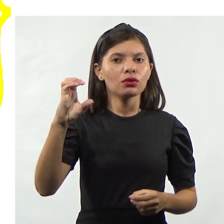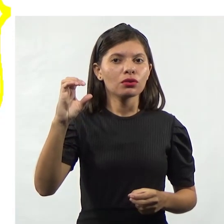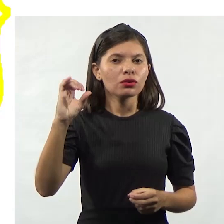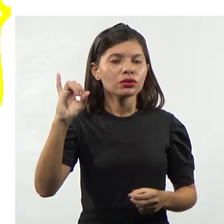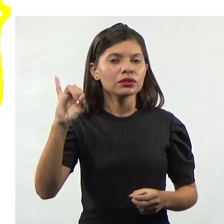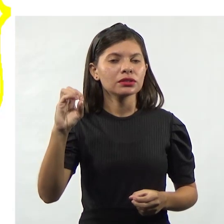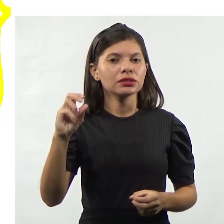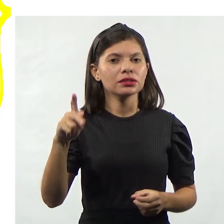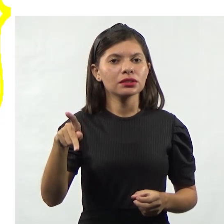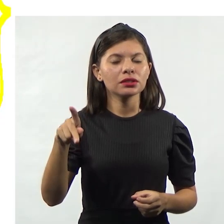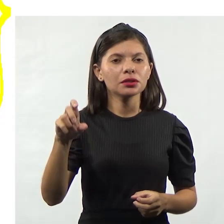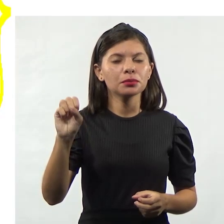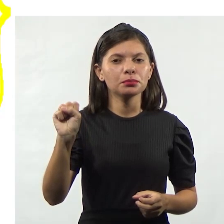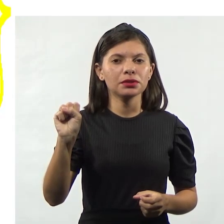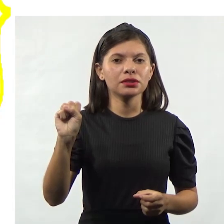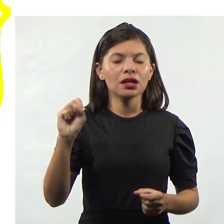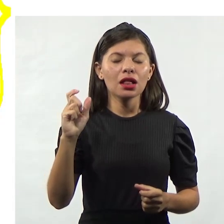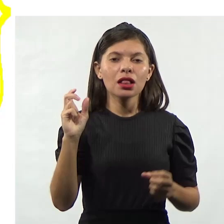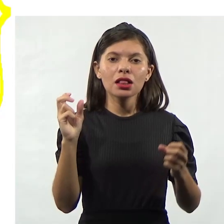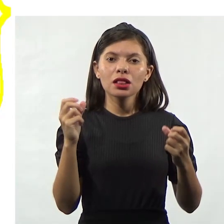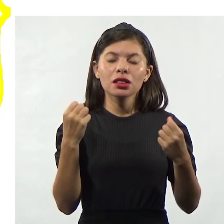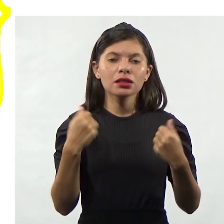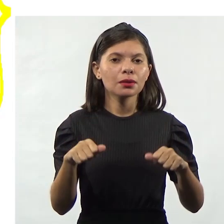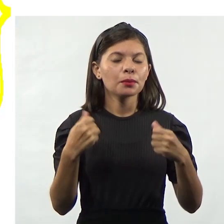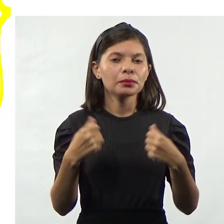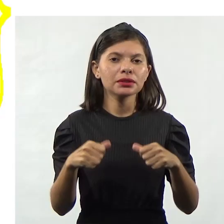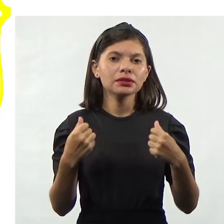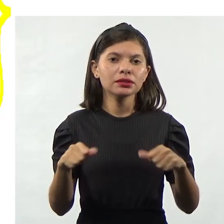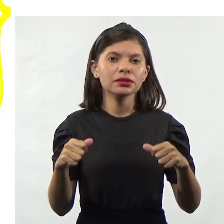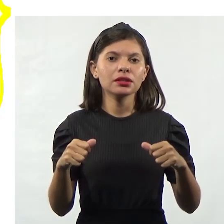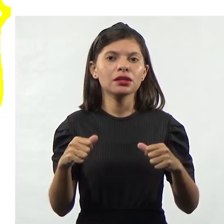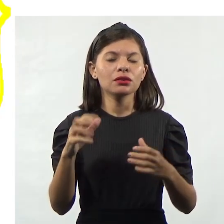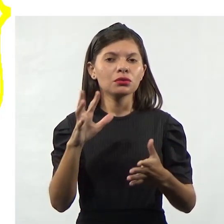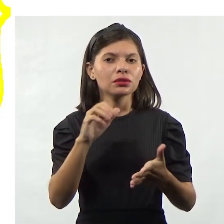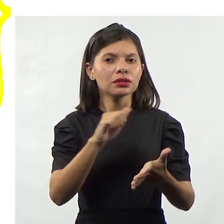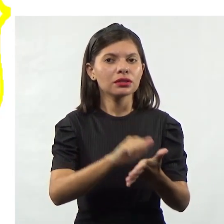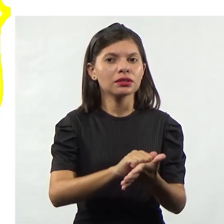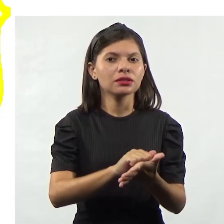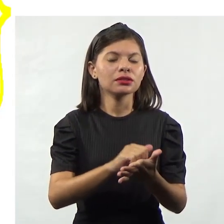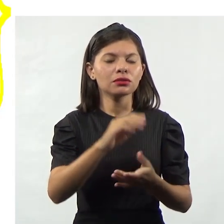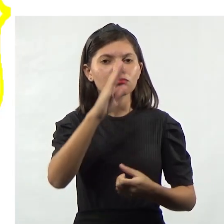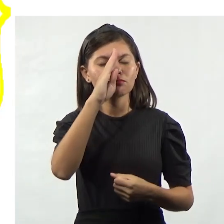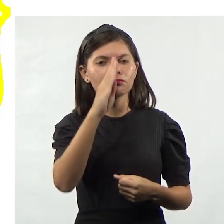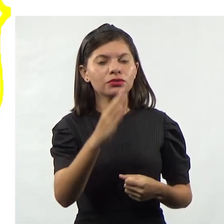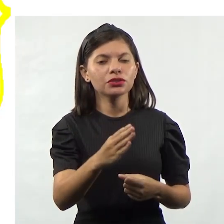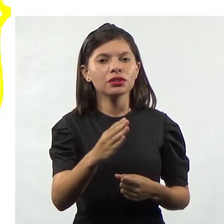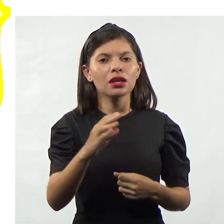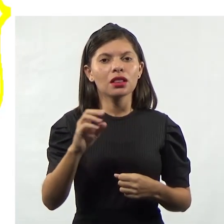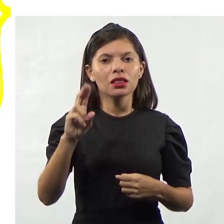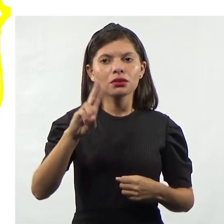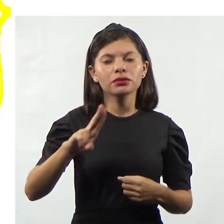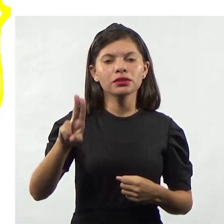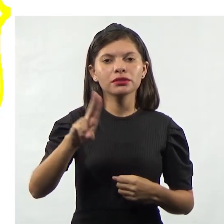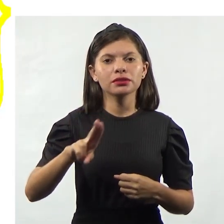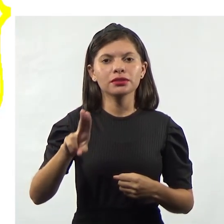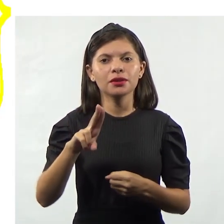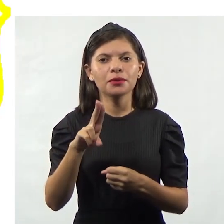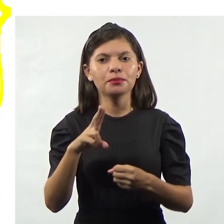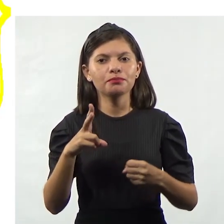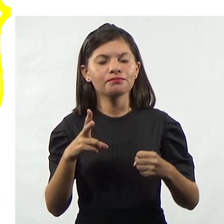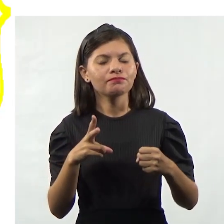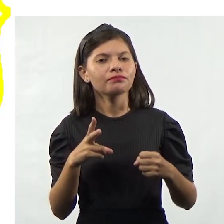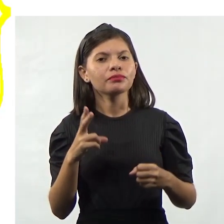OCIPs, tá? Elas, em regra, não precisam licitar, exceto para contratações com utilização direta de